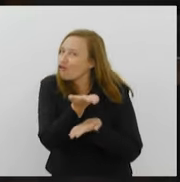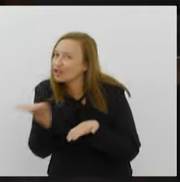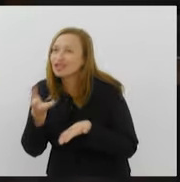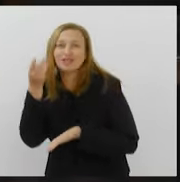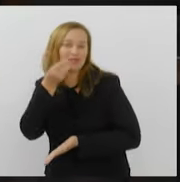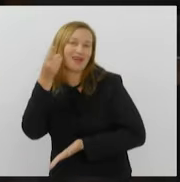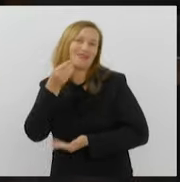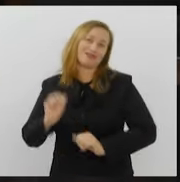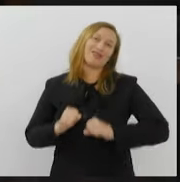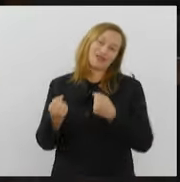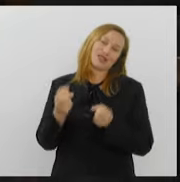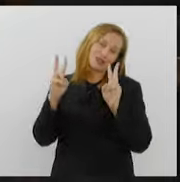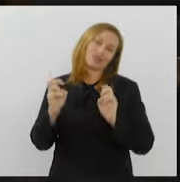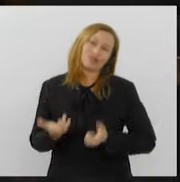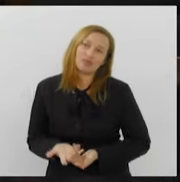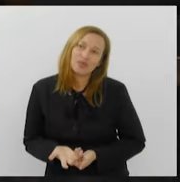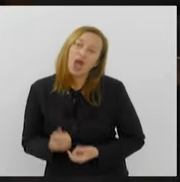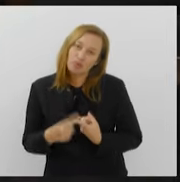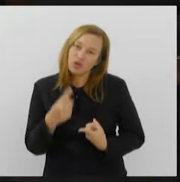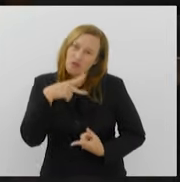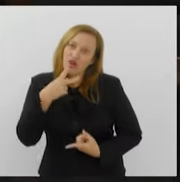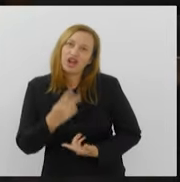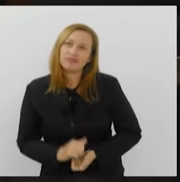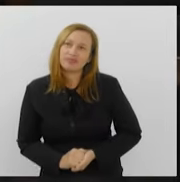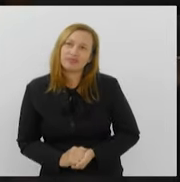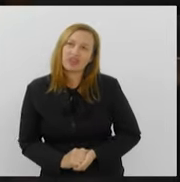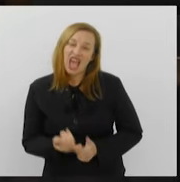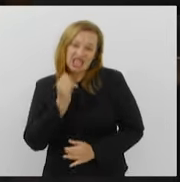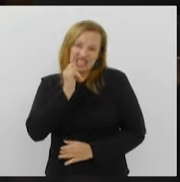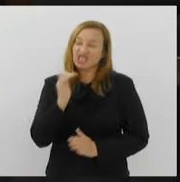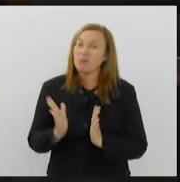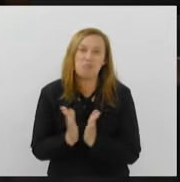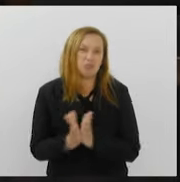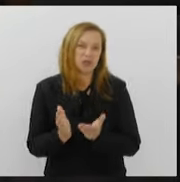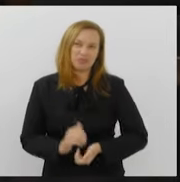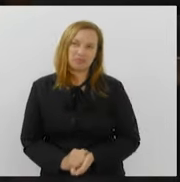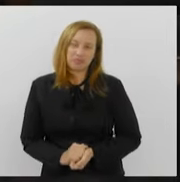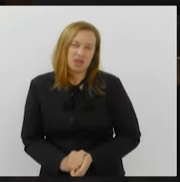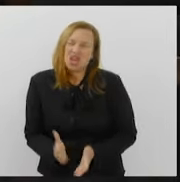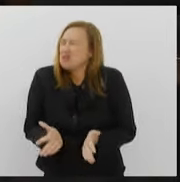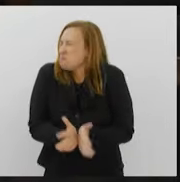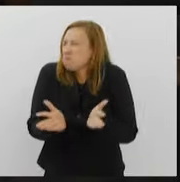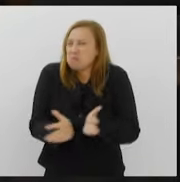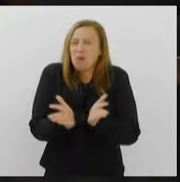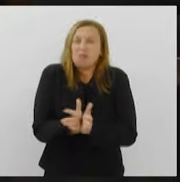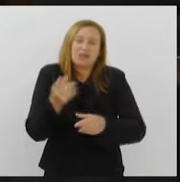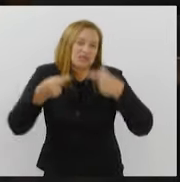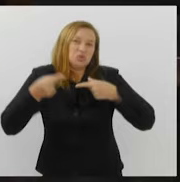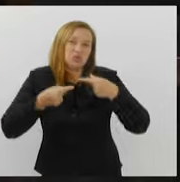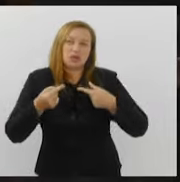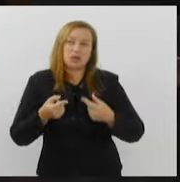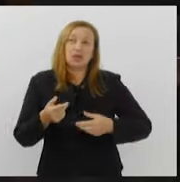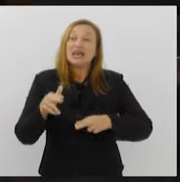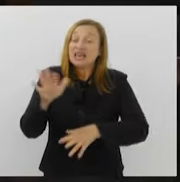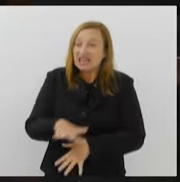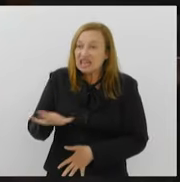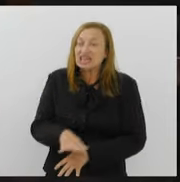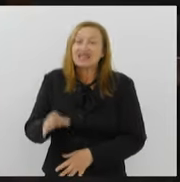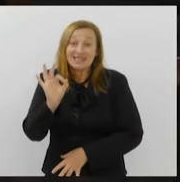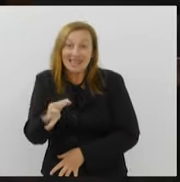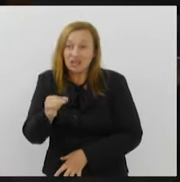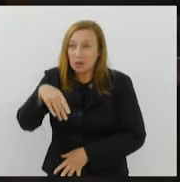deputados que defendem essa questão. Porque eu vou dizer, esta narrativa é pobre e empobrece a discussão. Criança, de fato, não é